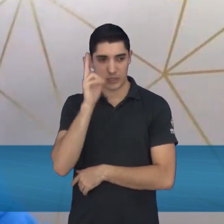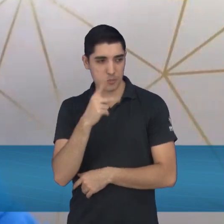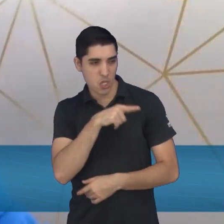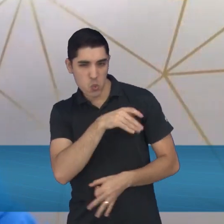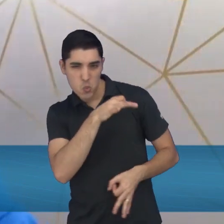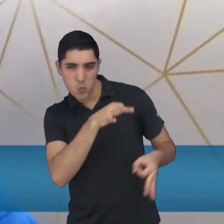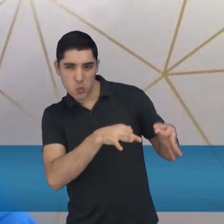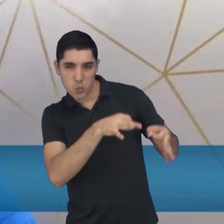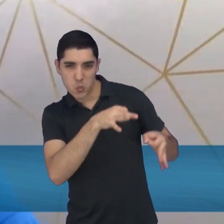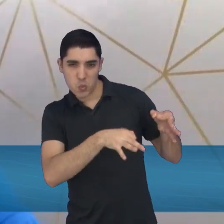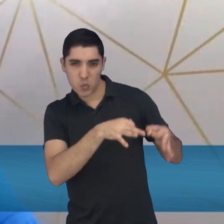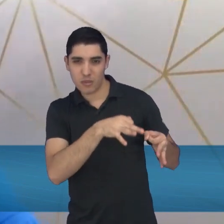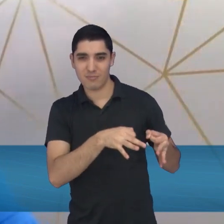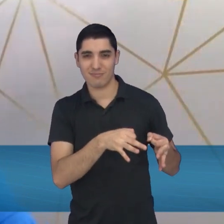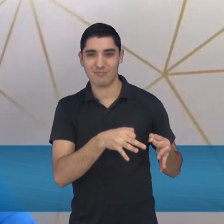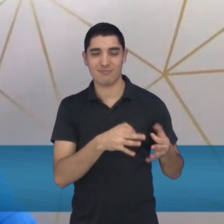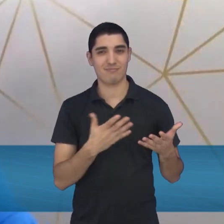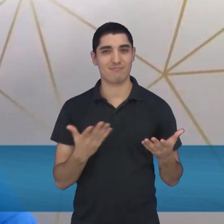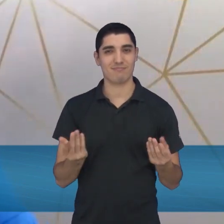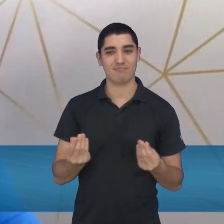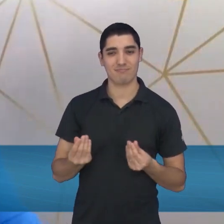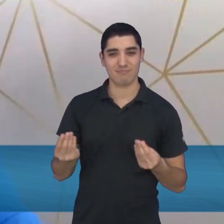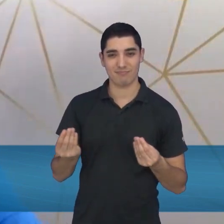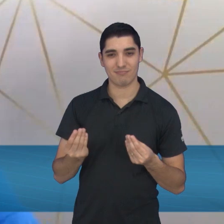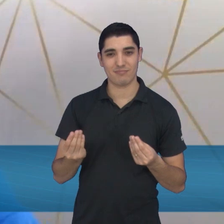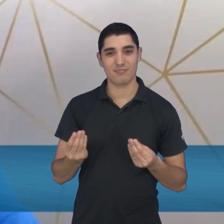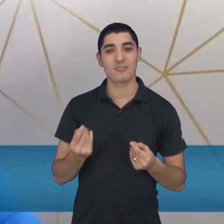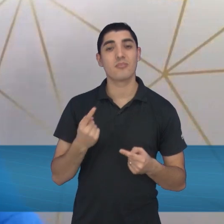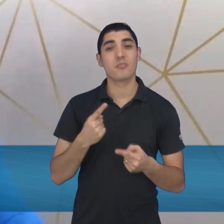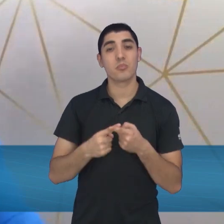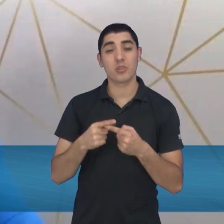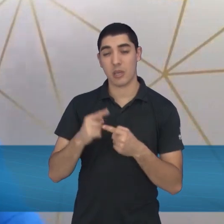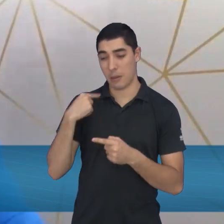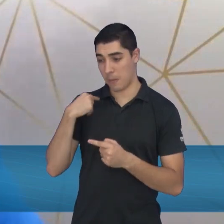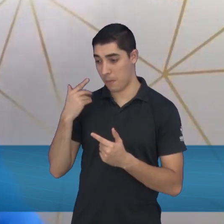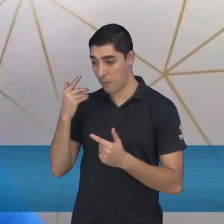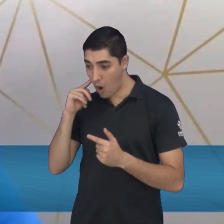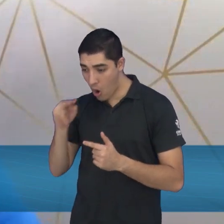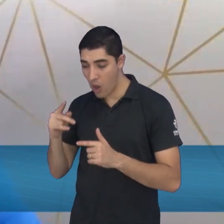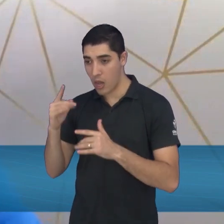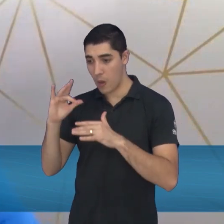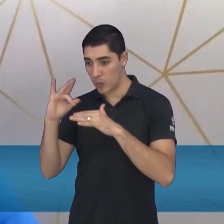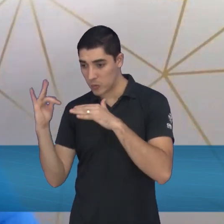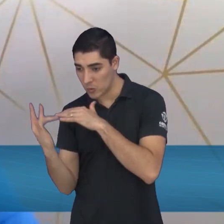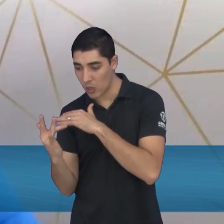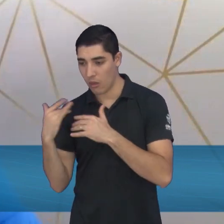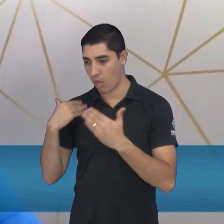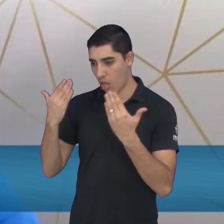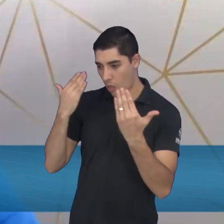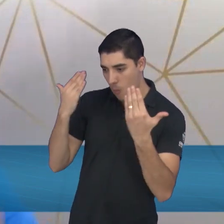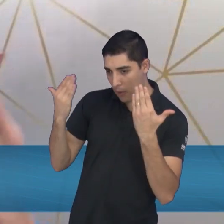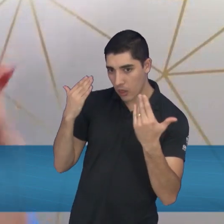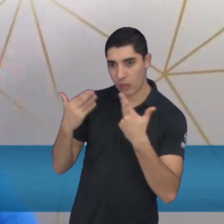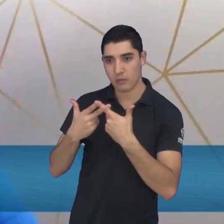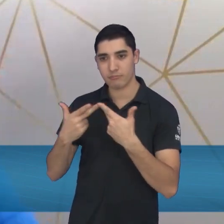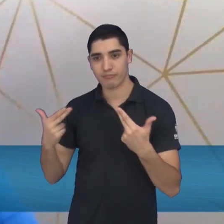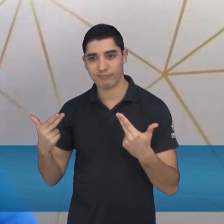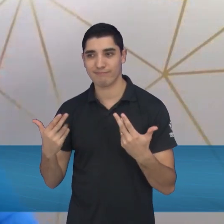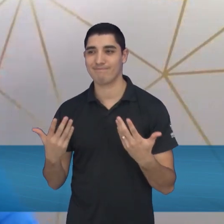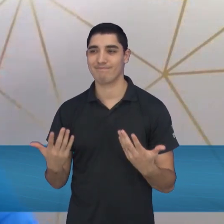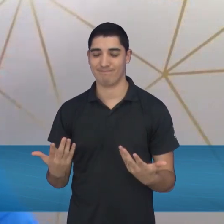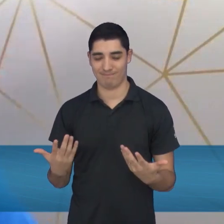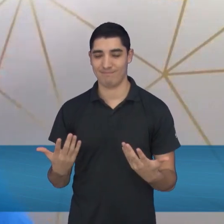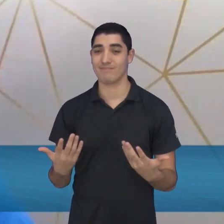não nota. Porque é o mundo das redes sociais, é o mundo dos 15 segundos. Então,